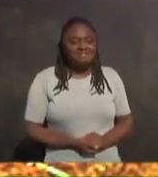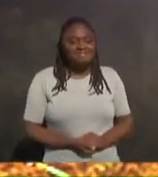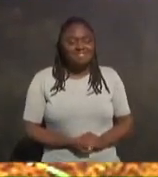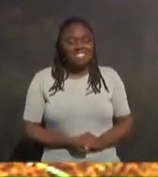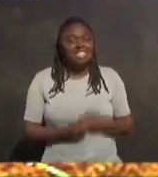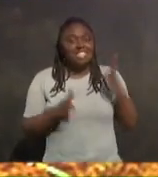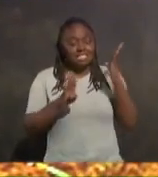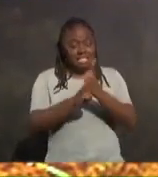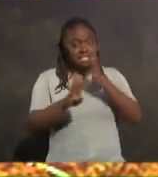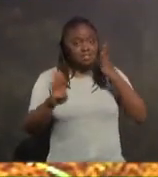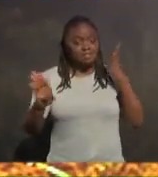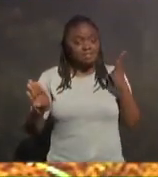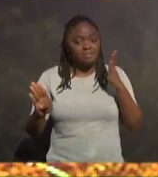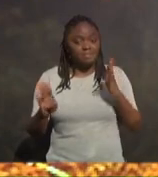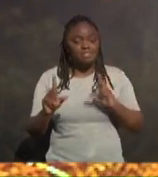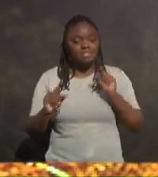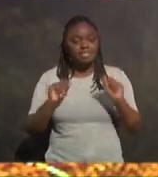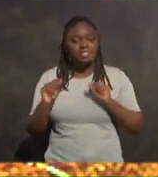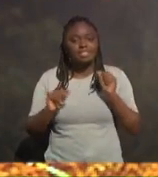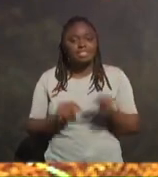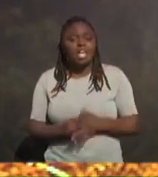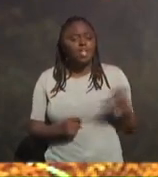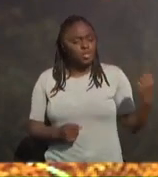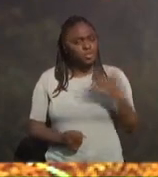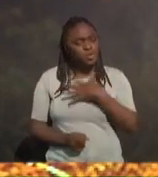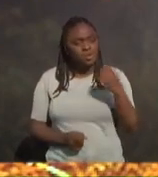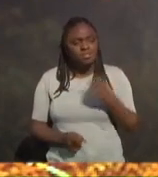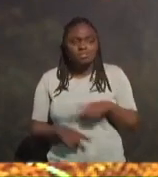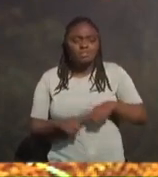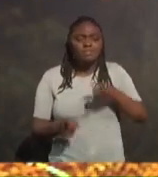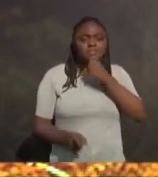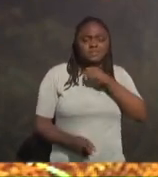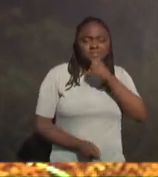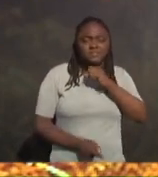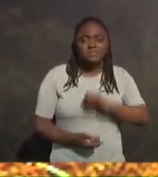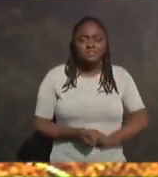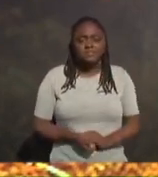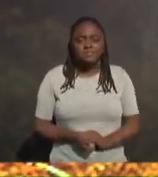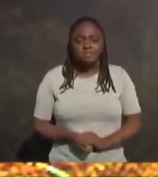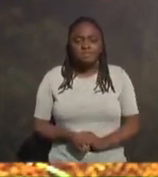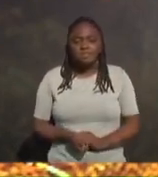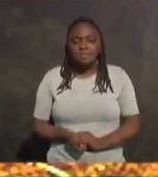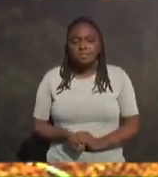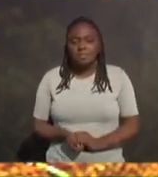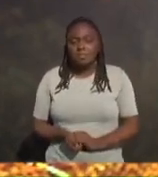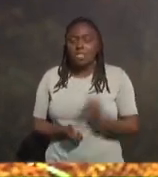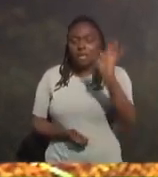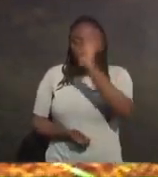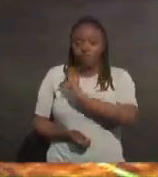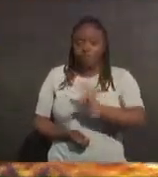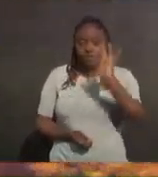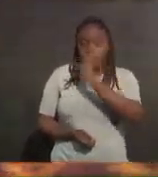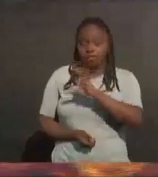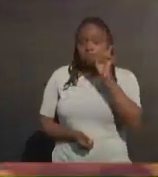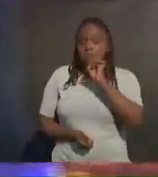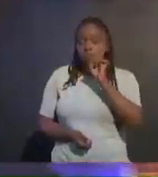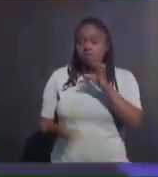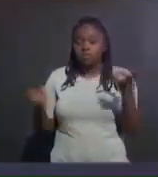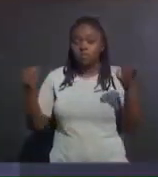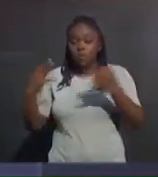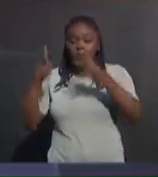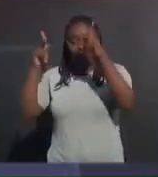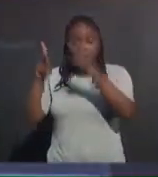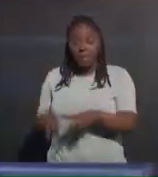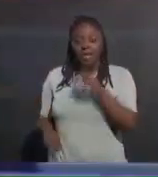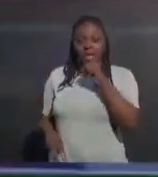Sabe o que descobriu recentemente? Olha, é um trem novo, mas velho. A Universidade de Stanford falou que quem bebe muita água é mais